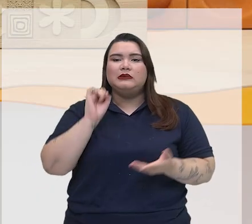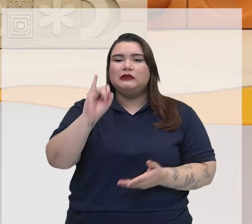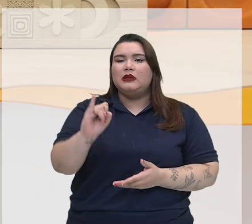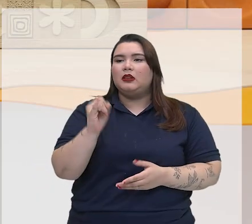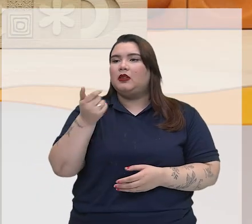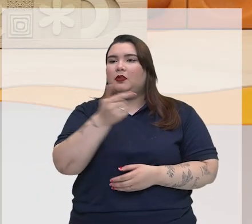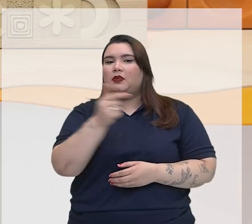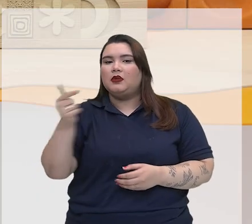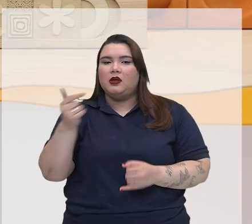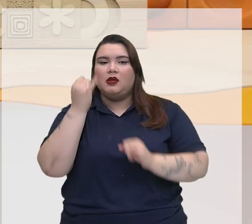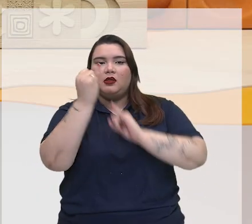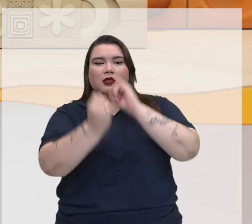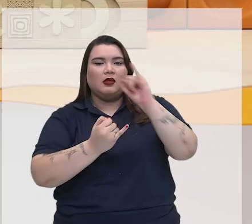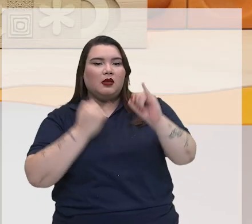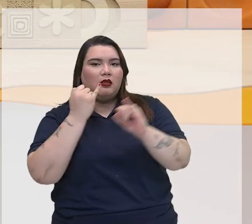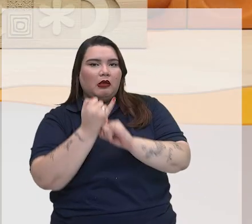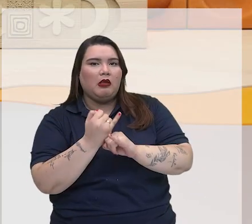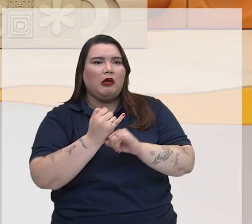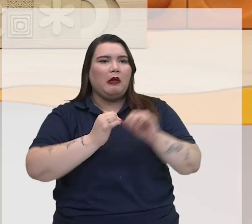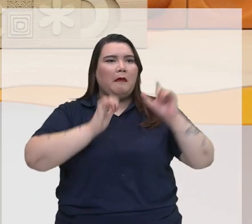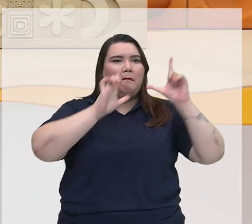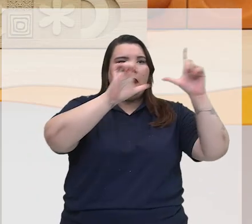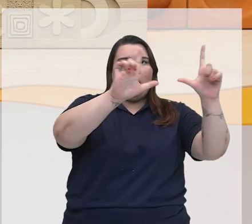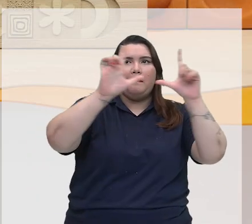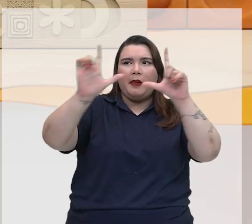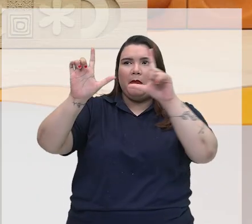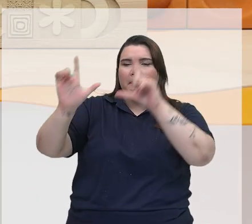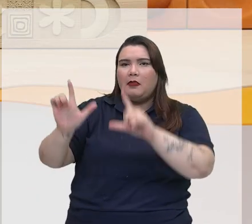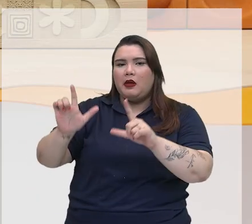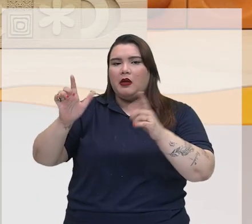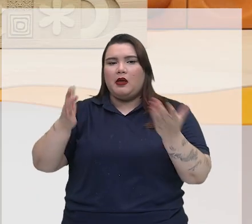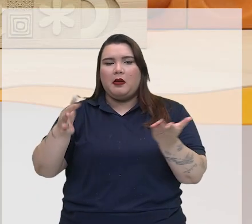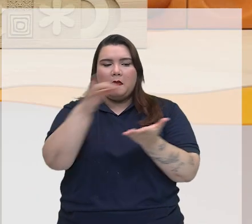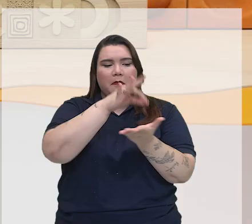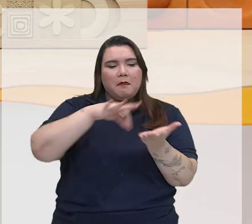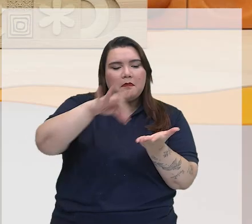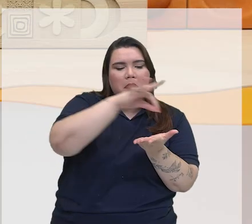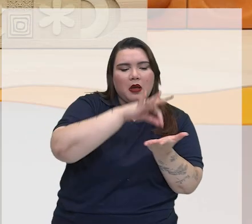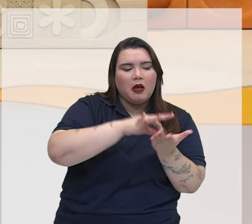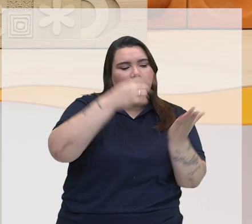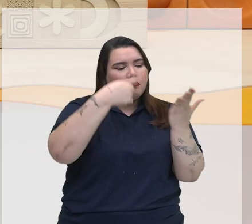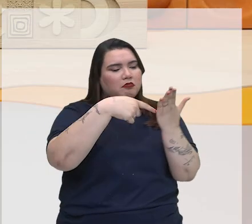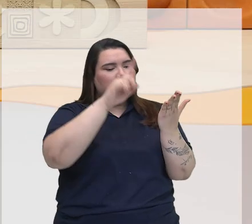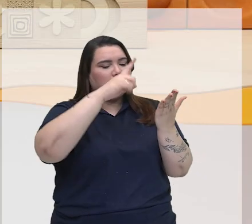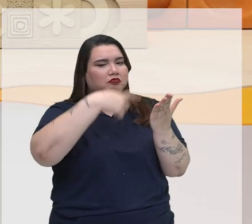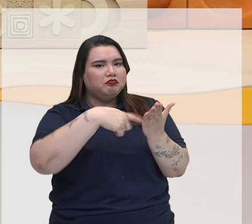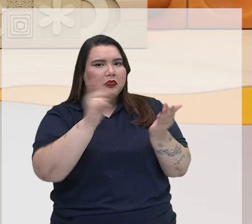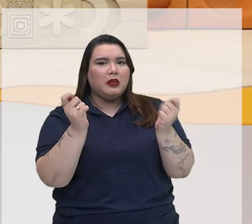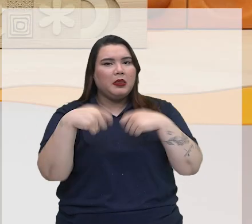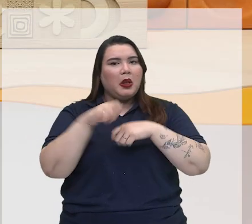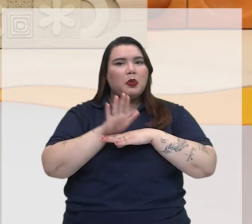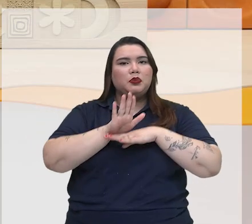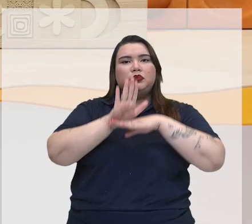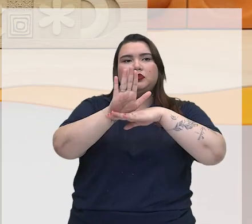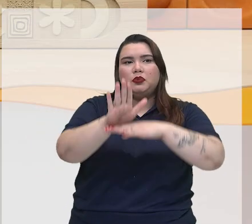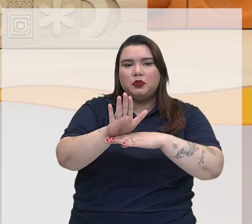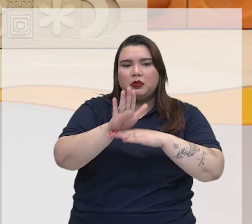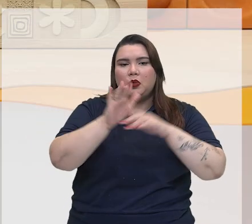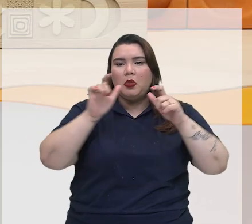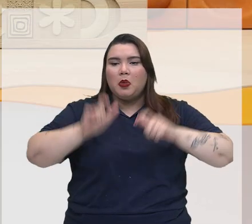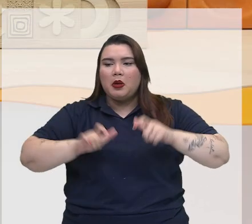houvessem sinais, placas, mapas digitais que pudessem te ajudar a